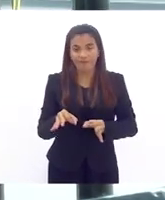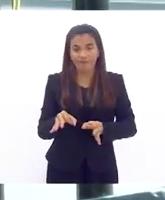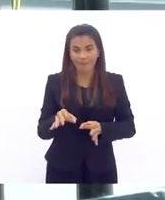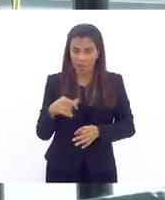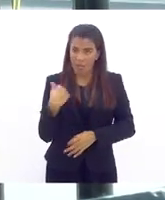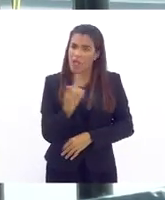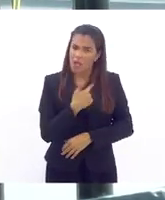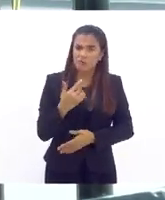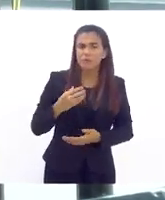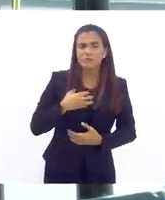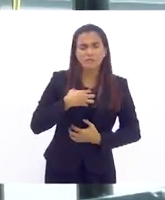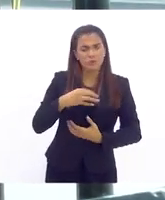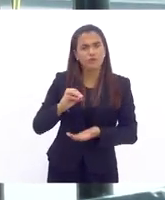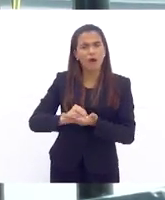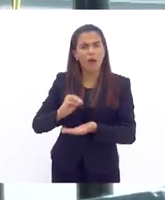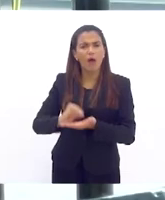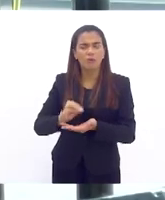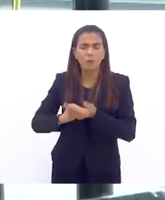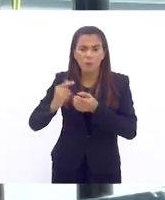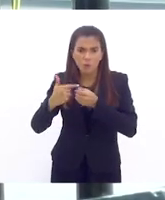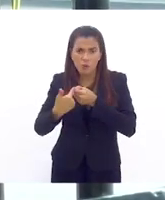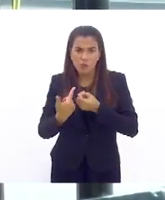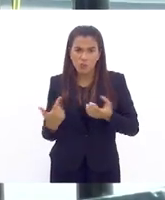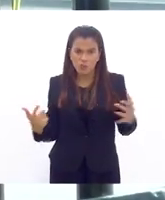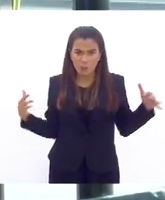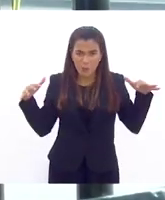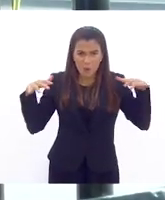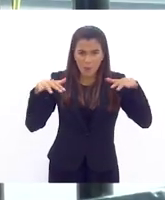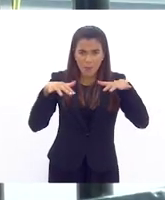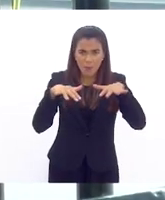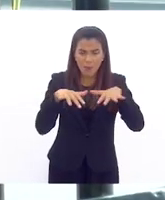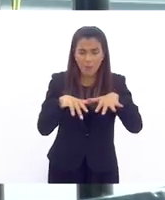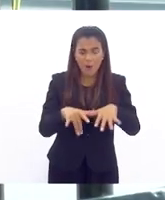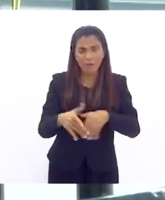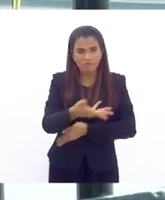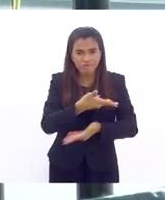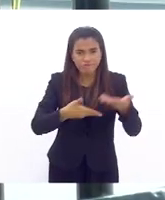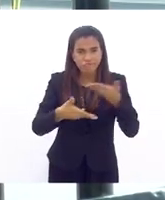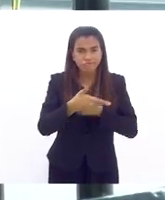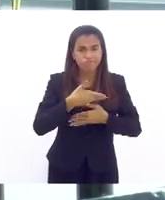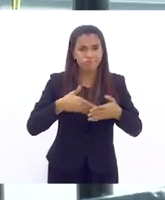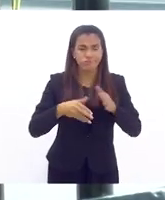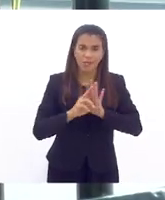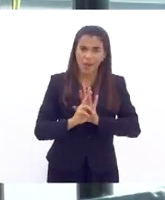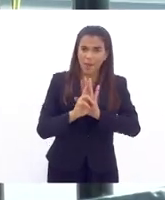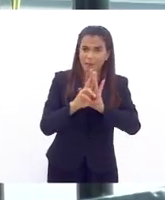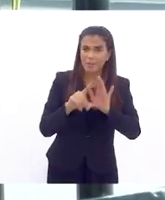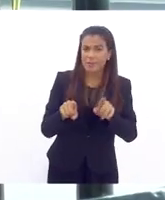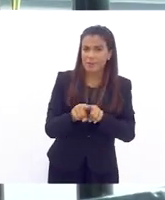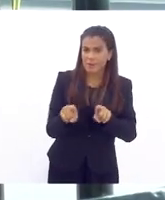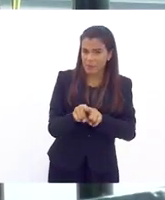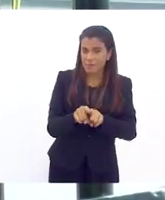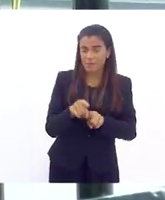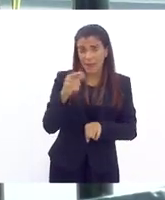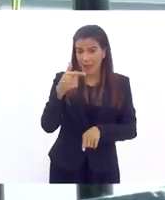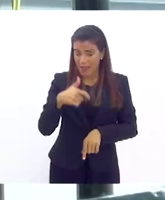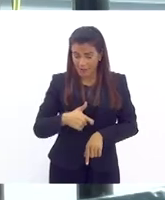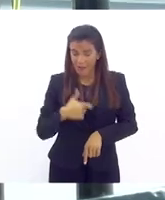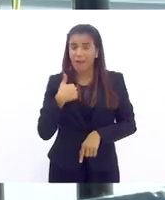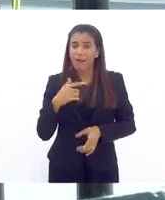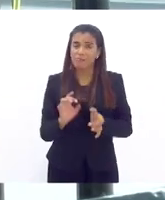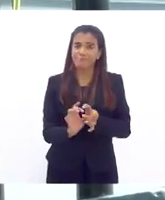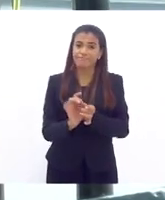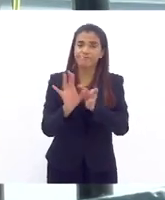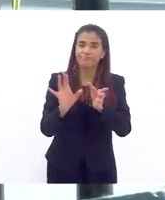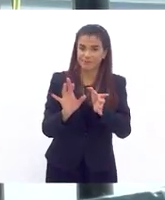sinto muita falta dos Municípios participarem disso de estarem mais presente nisso e aqui eu coloco à disposição